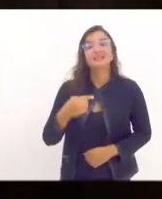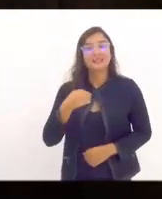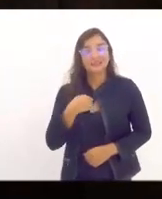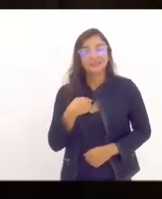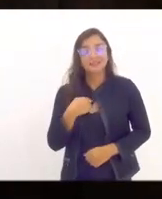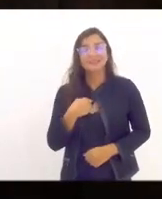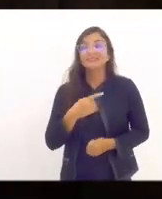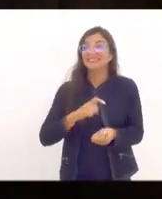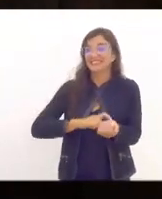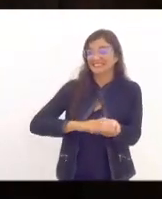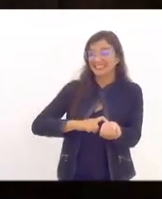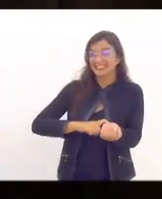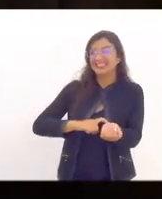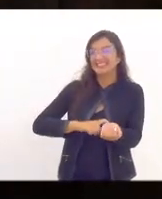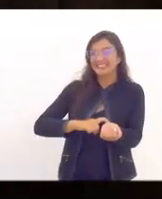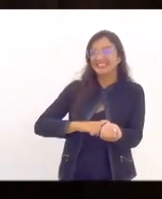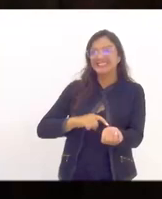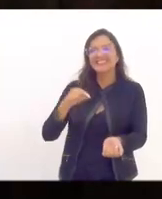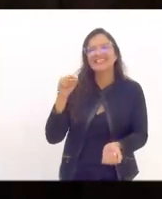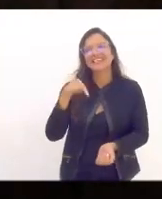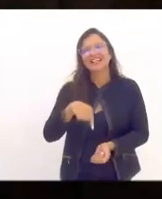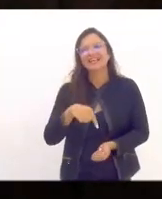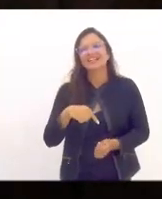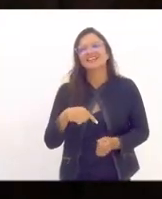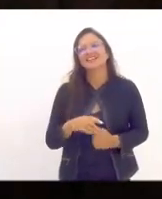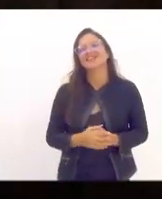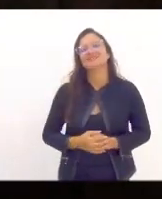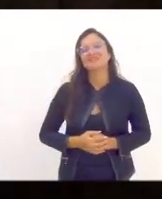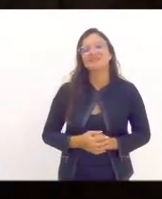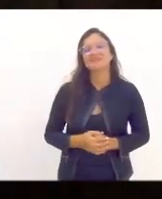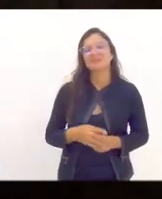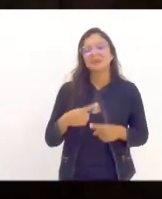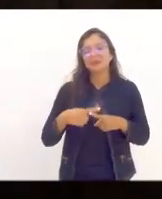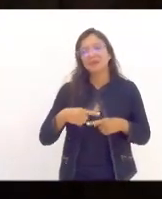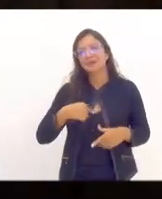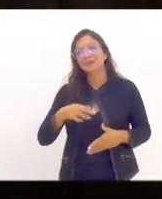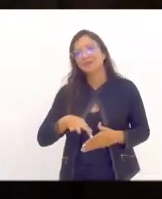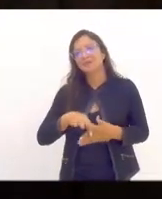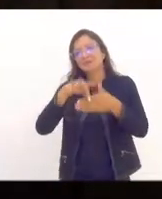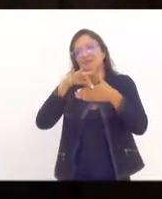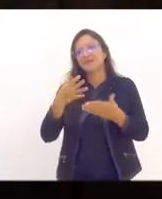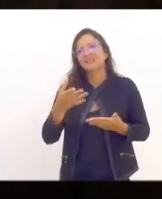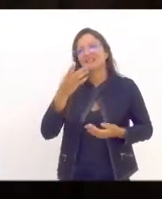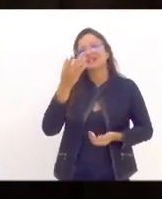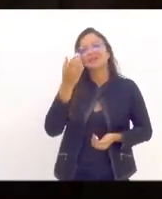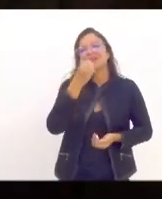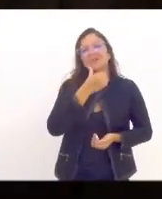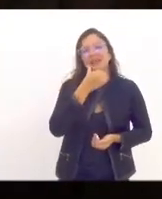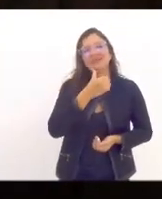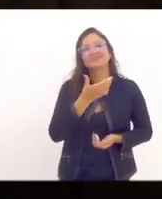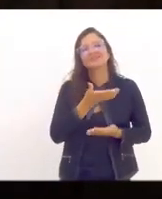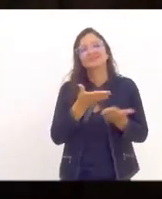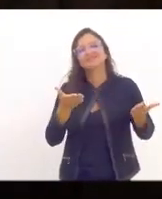nervosa né estar aqui representando uma série de mulheres que